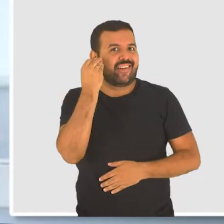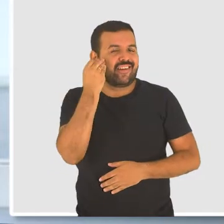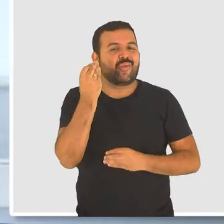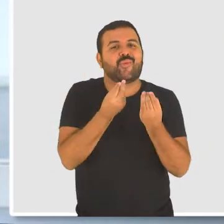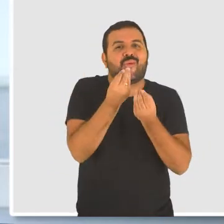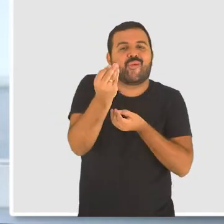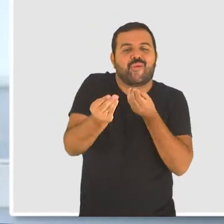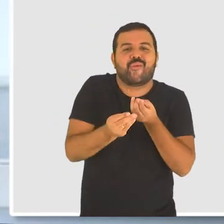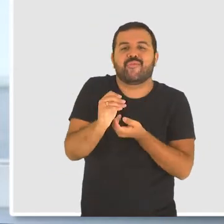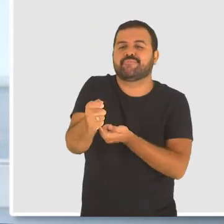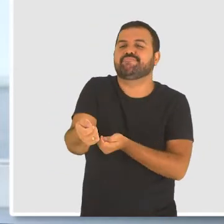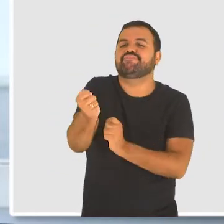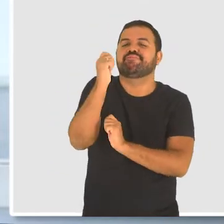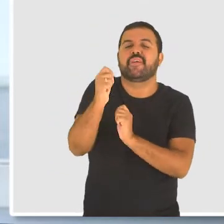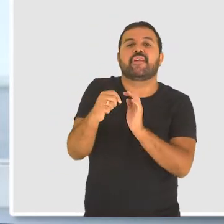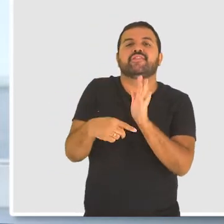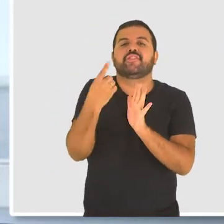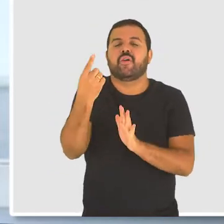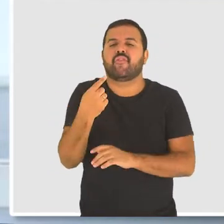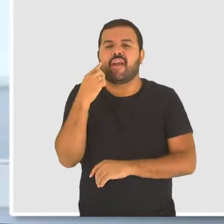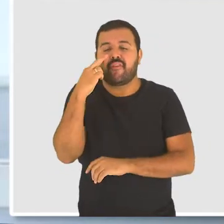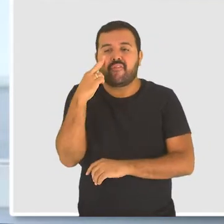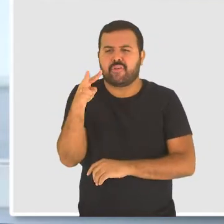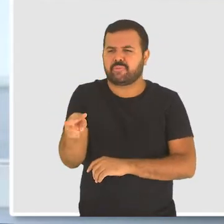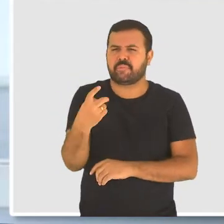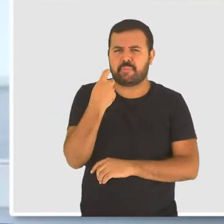lago. A primeira coleta